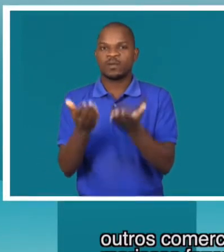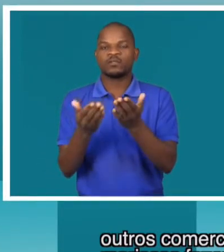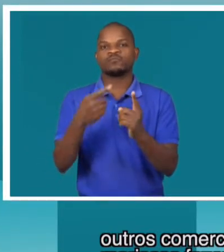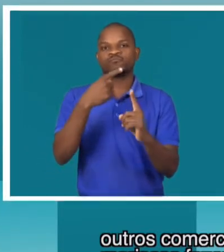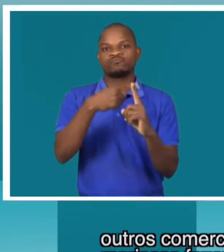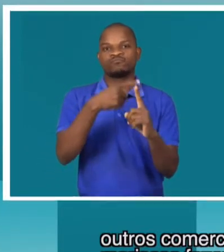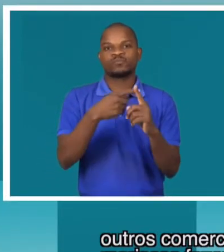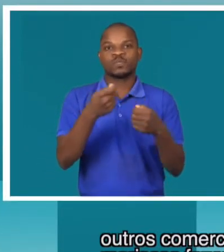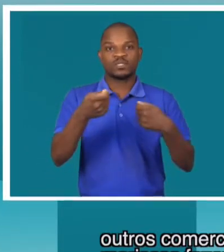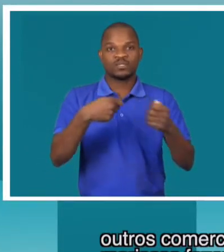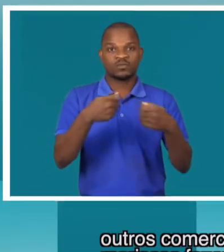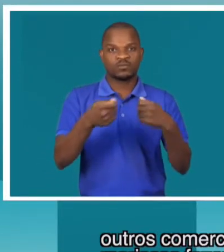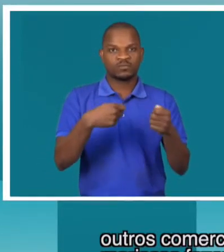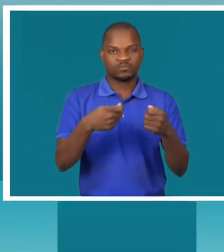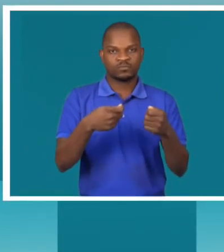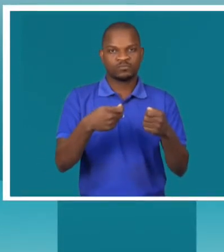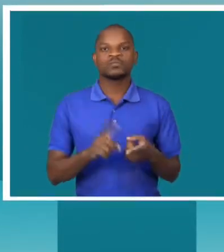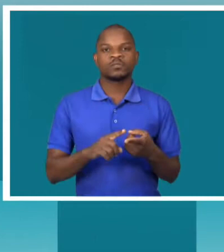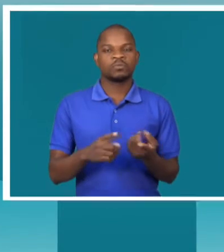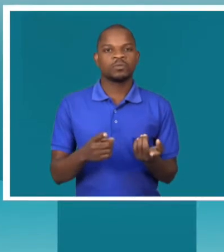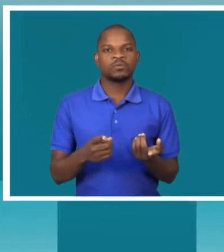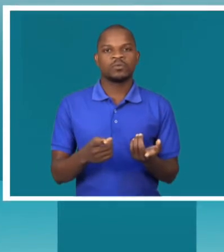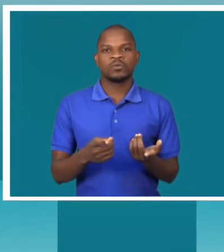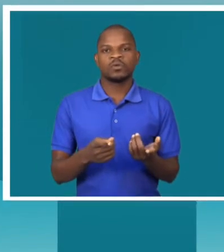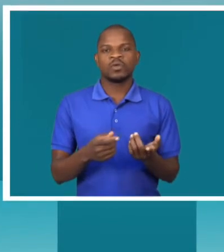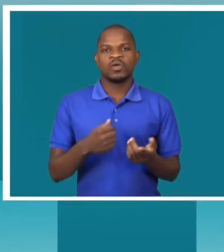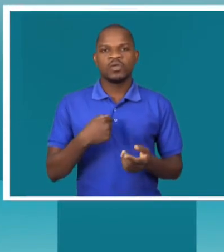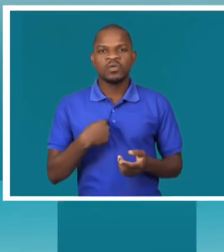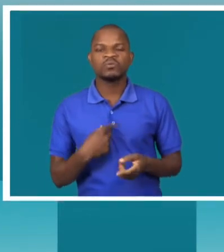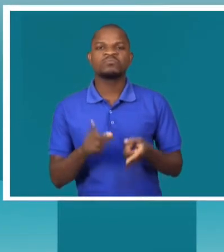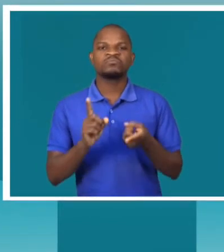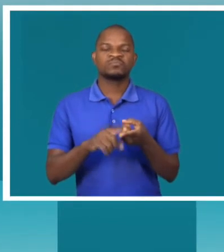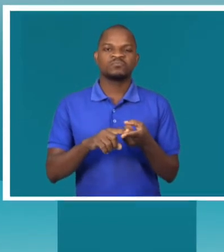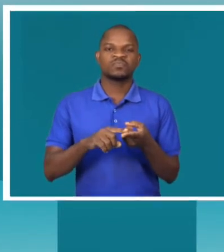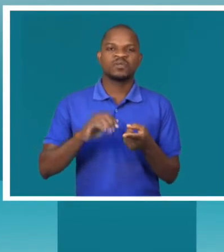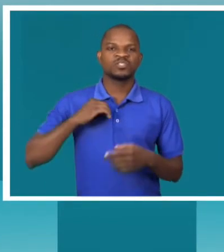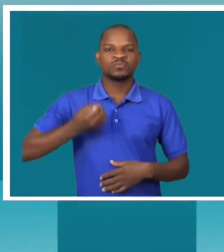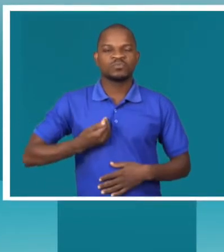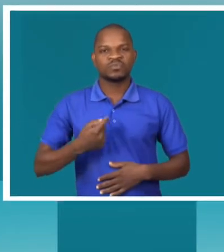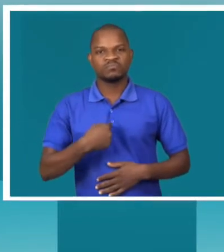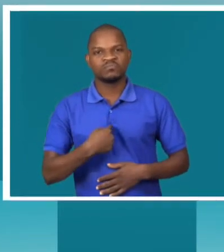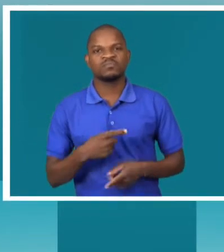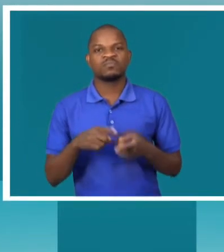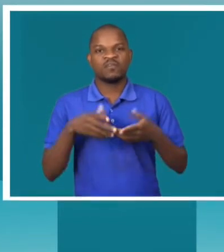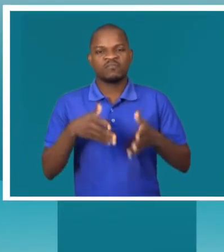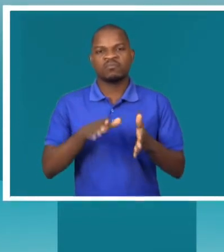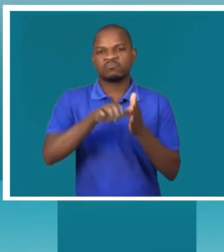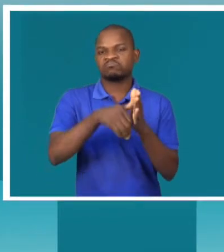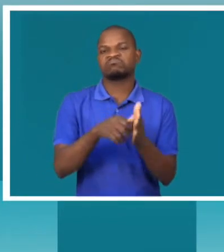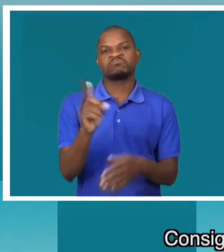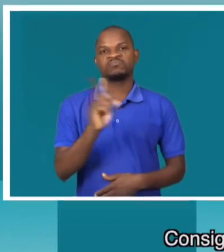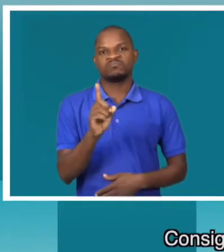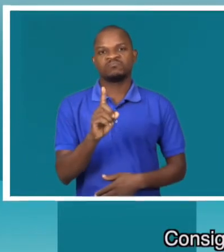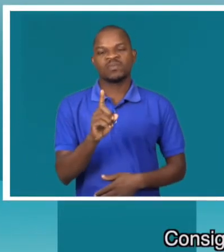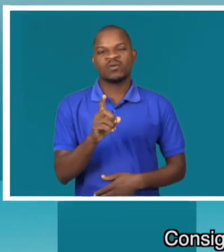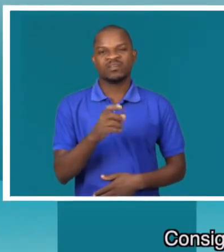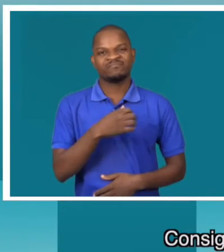um balanço positivo do negócio. Não aguento comer. O trabalho ajuda.